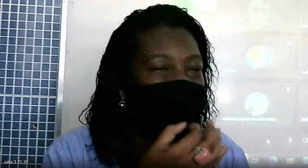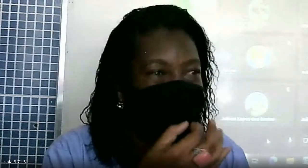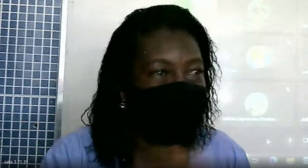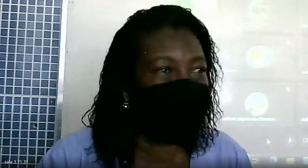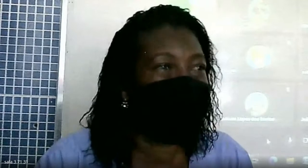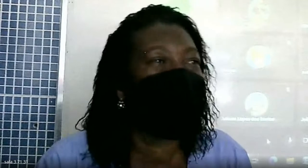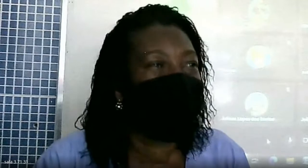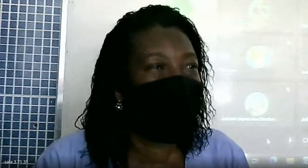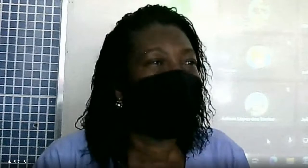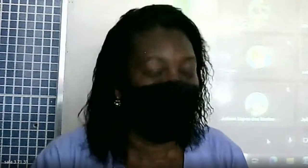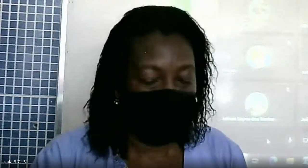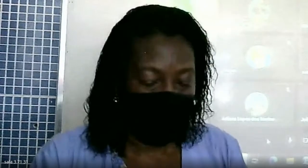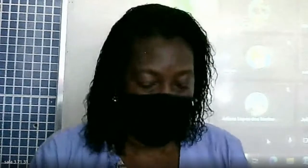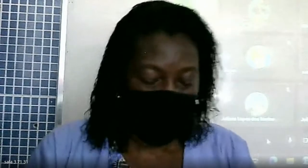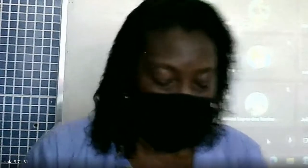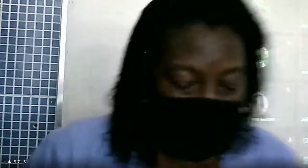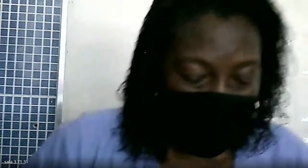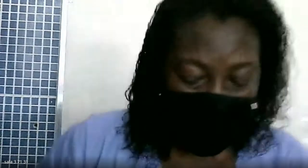Sim.